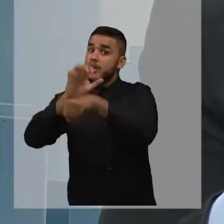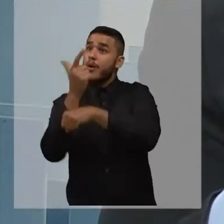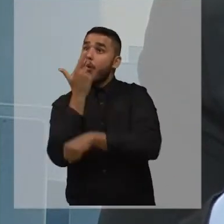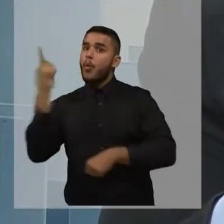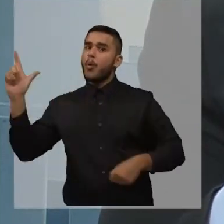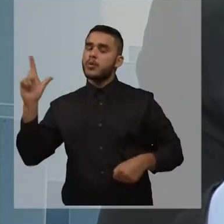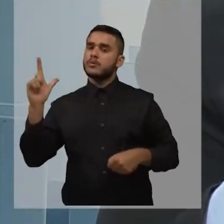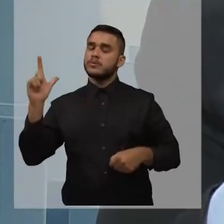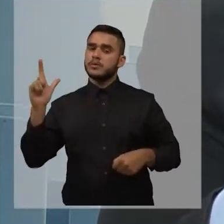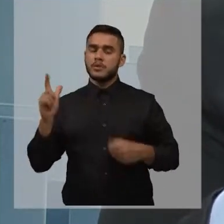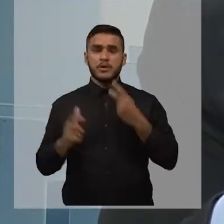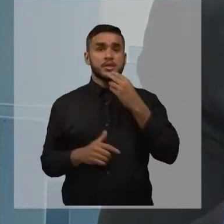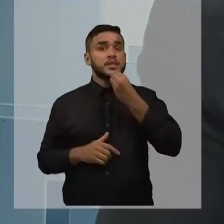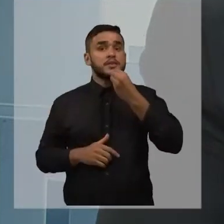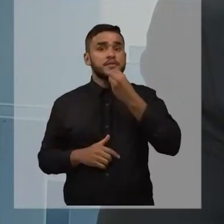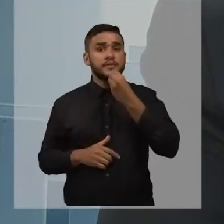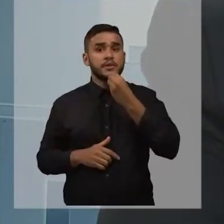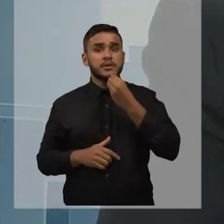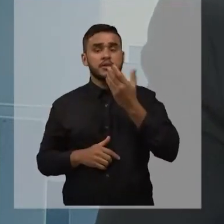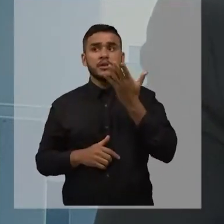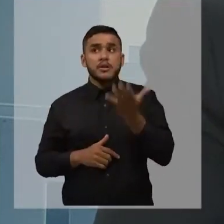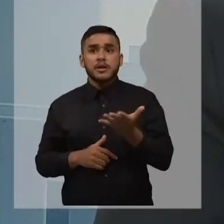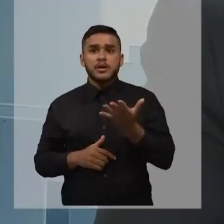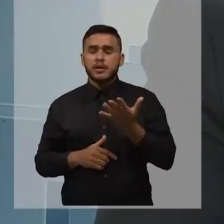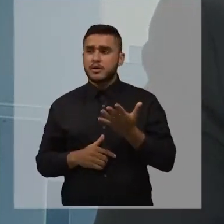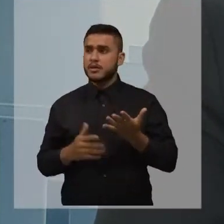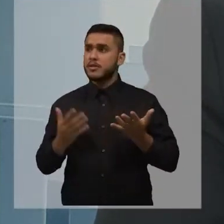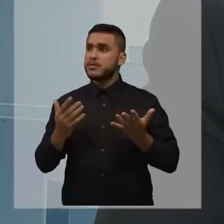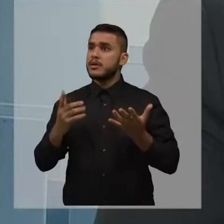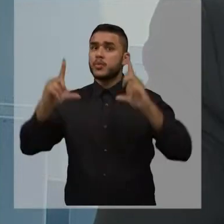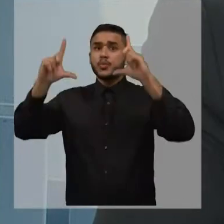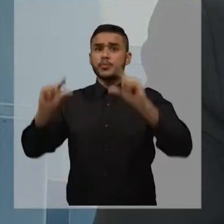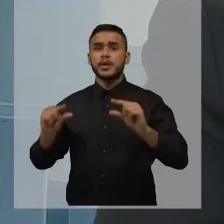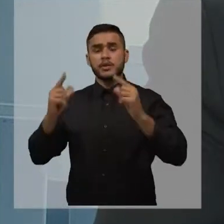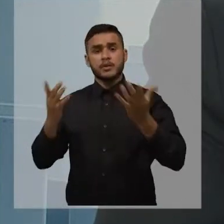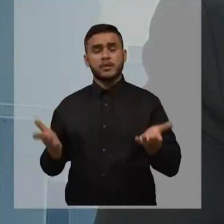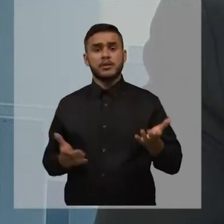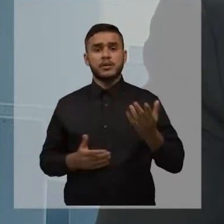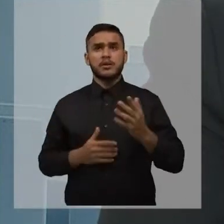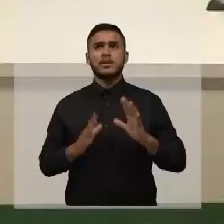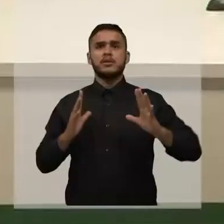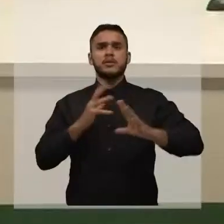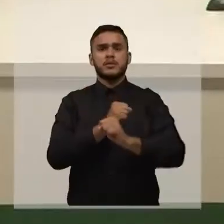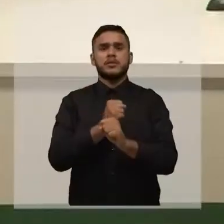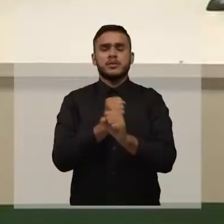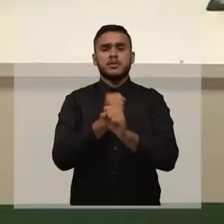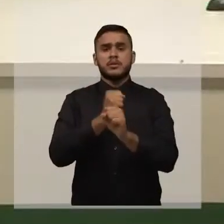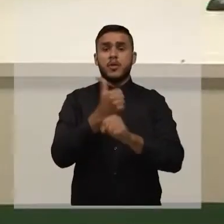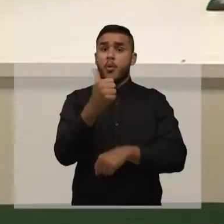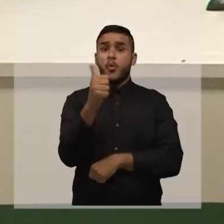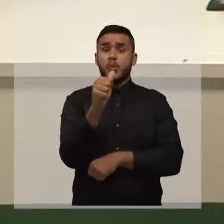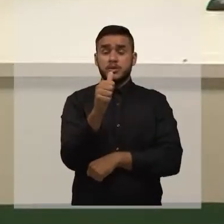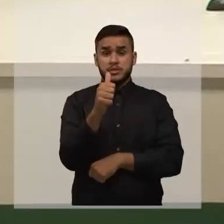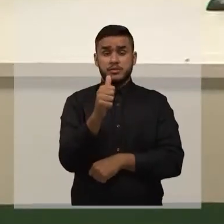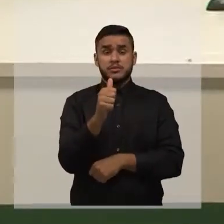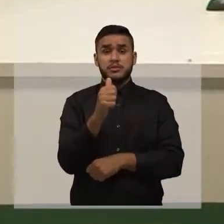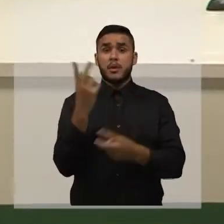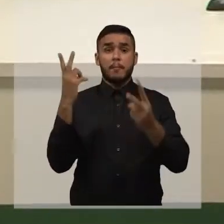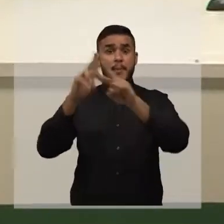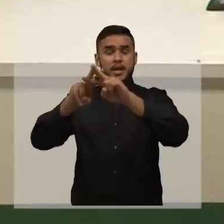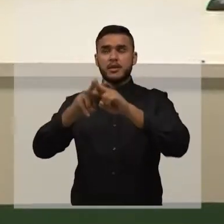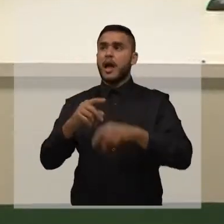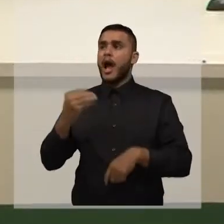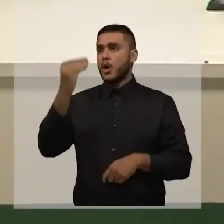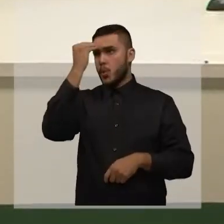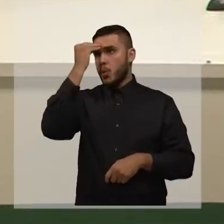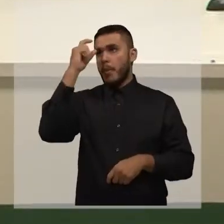a sentença dele teria sido menor do que ele carrega hoje. O Luiz Moura botou 11 anos, eles passaram para 12. Né?